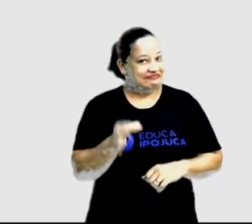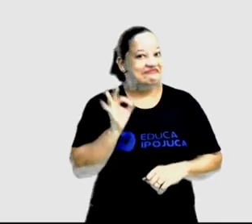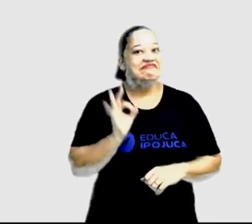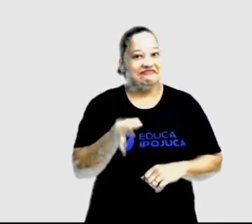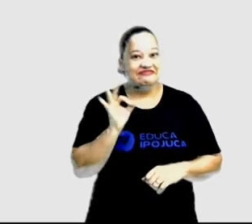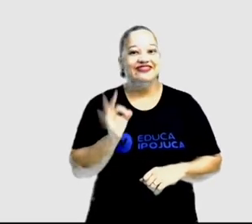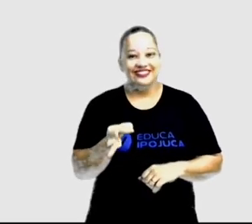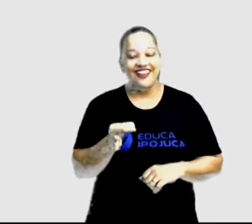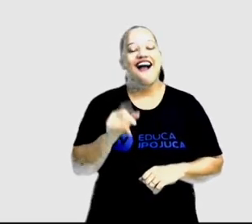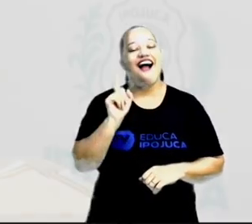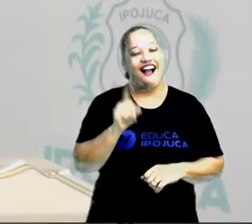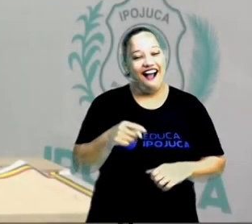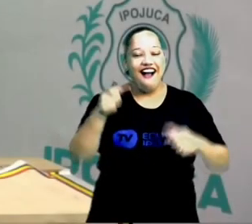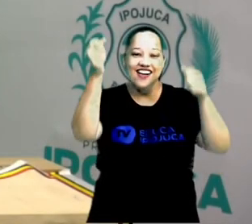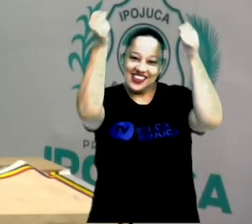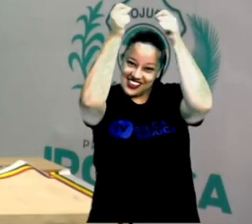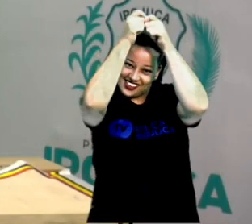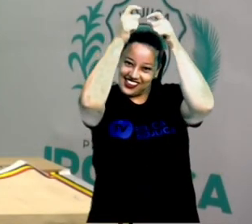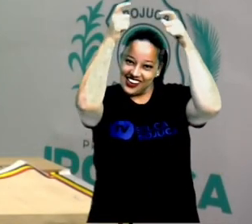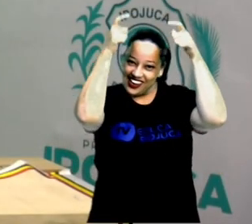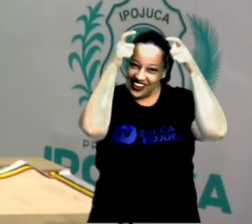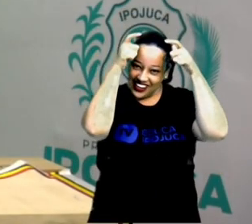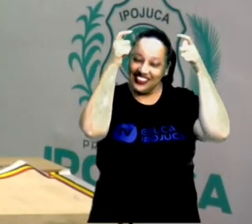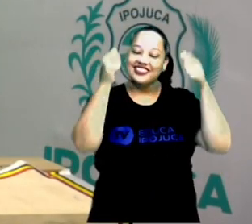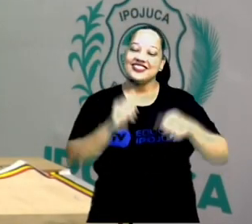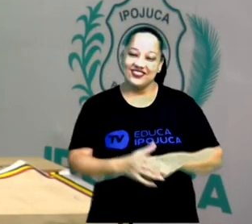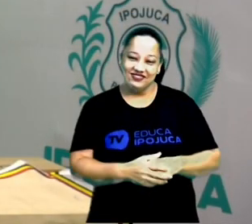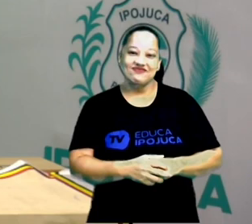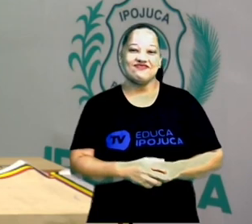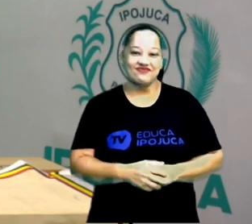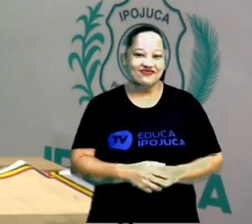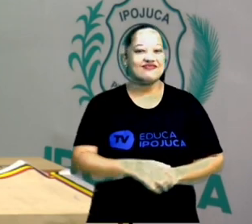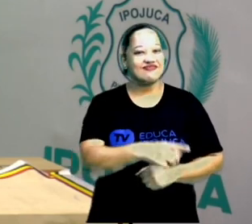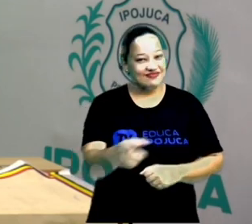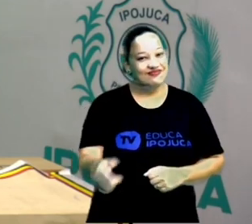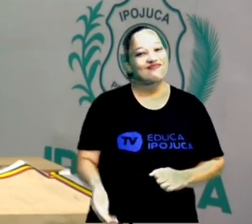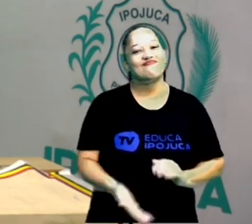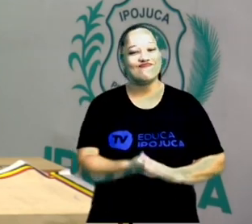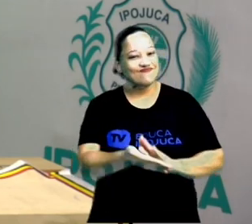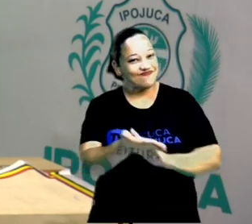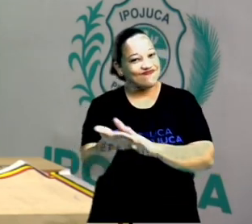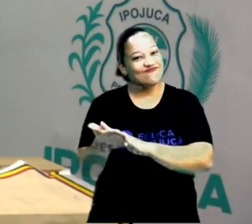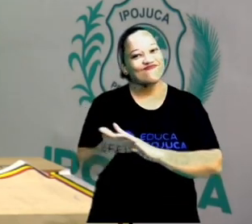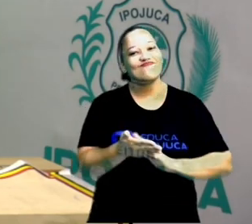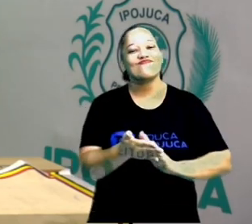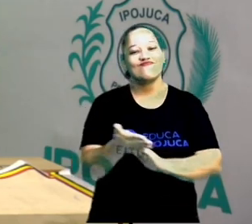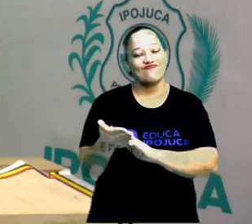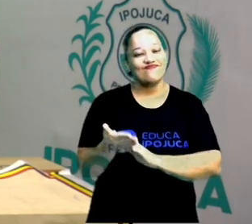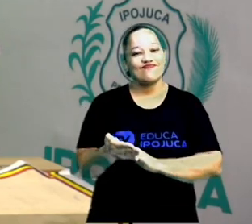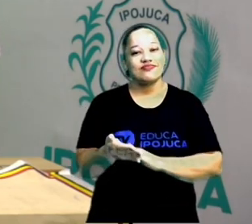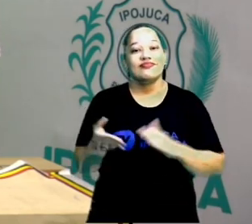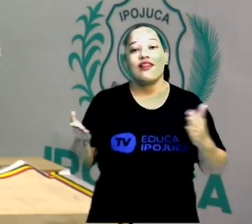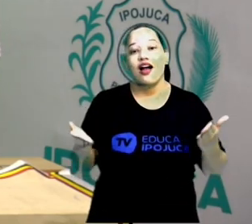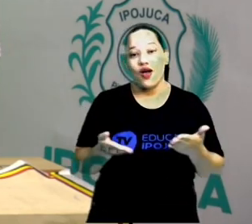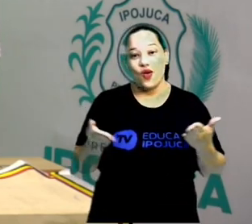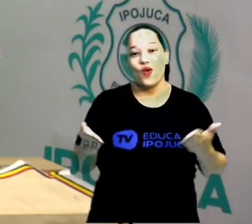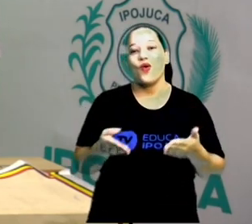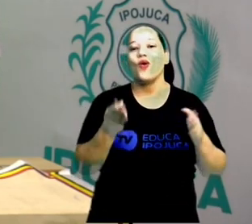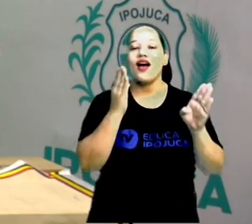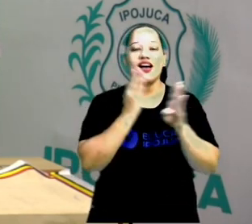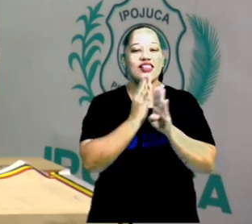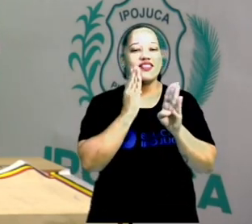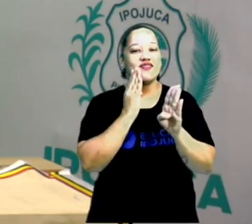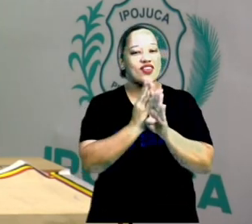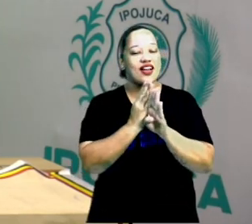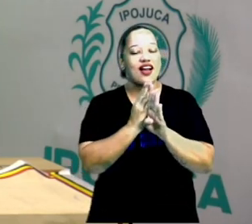Exatamente! É com o chapéu de aniversário. Muito bem! Agora vamos